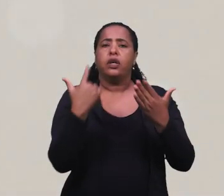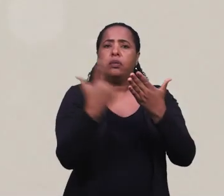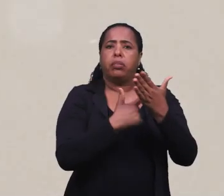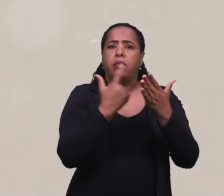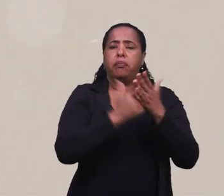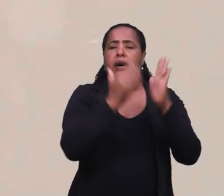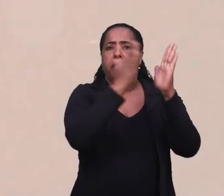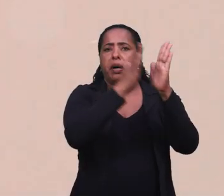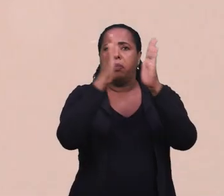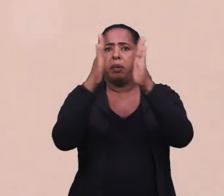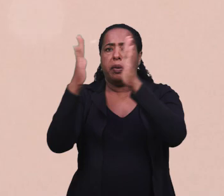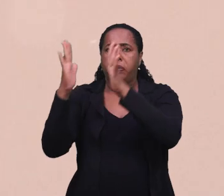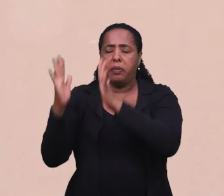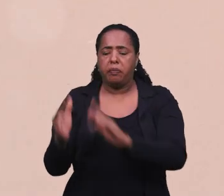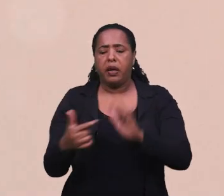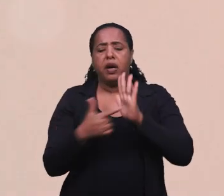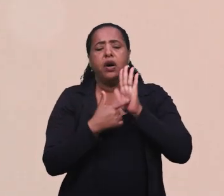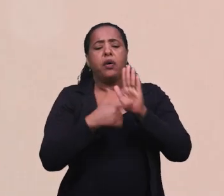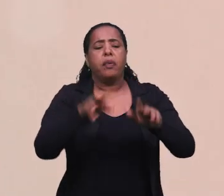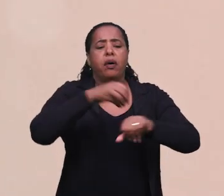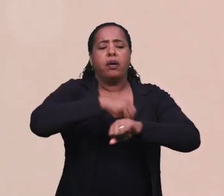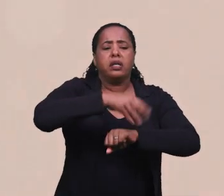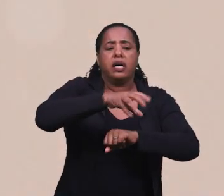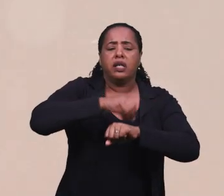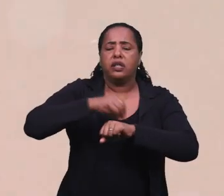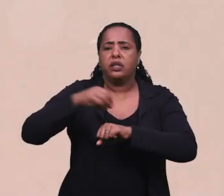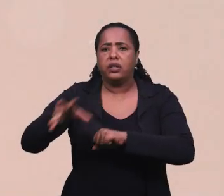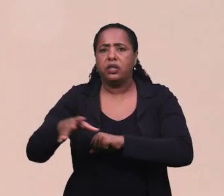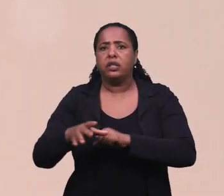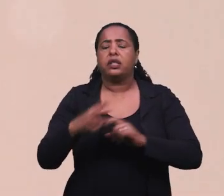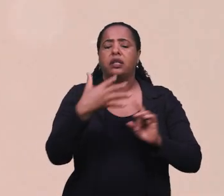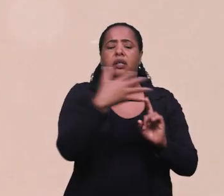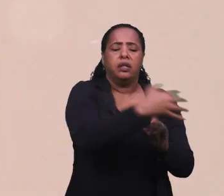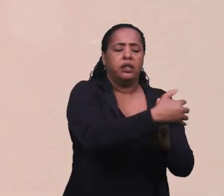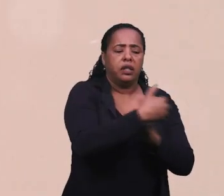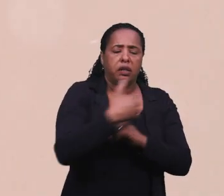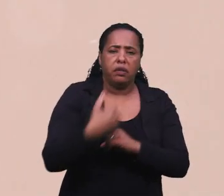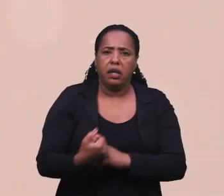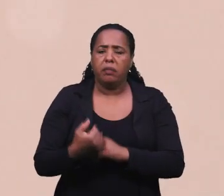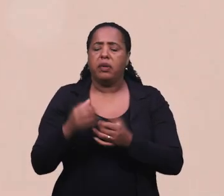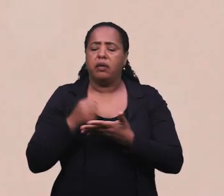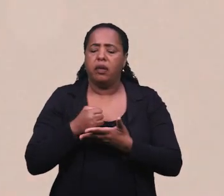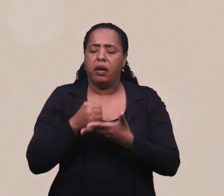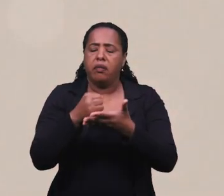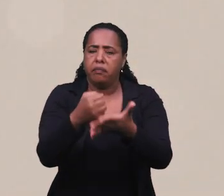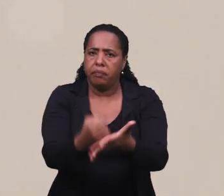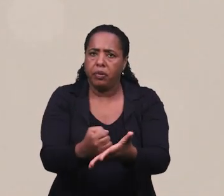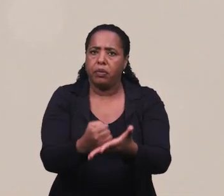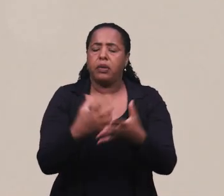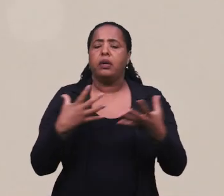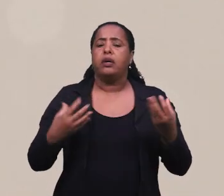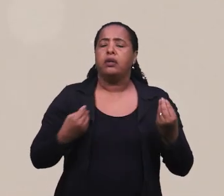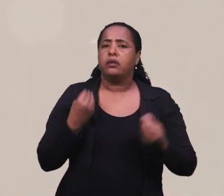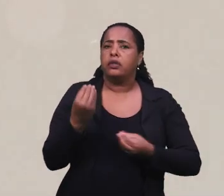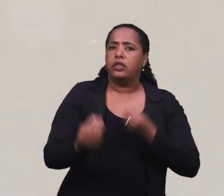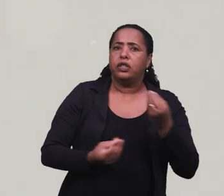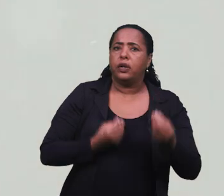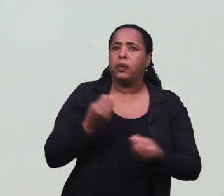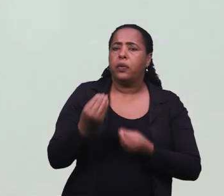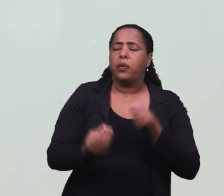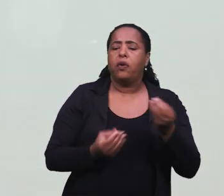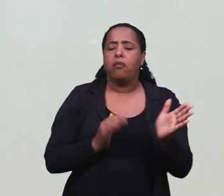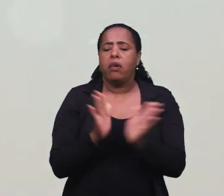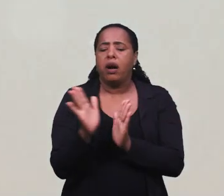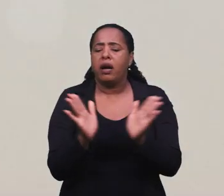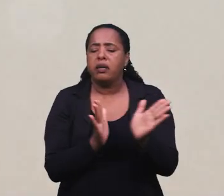nessa diretriz e que está disponível aos irmãos, e ficarmos atentos a essa realidade na nossa igreja, nesse